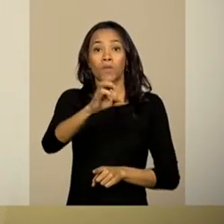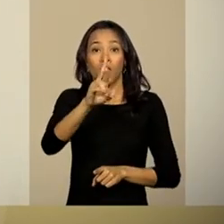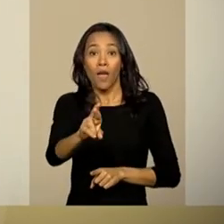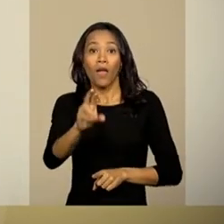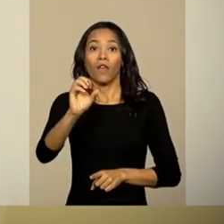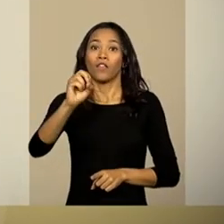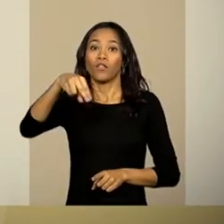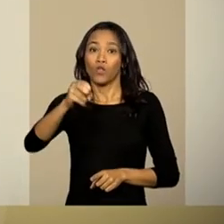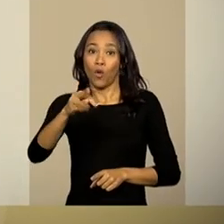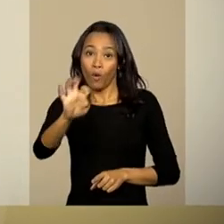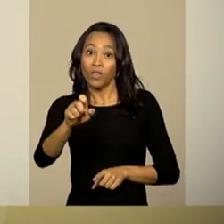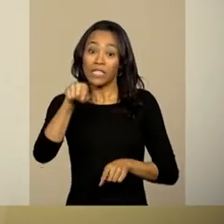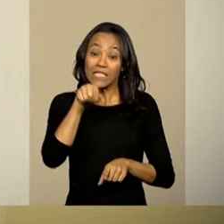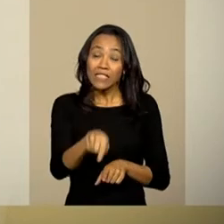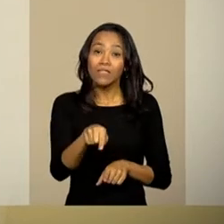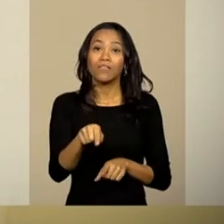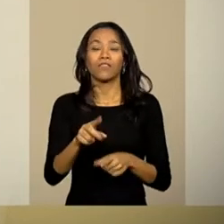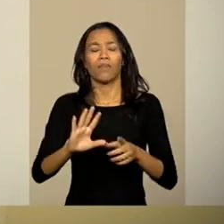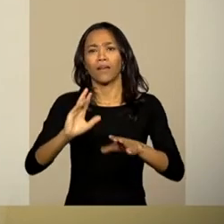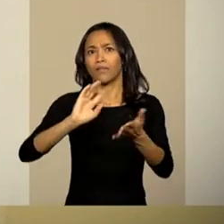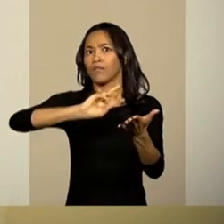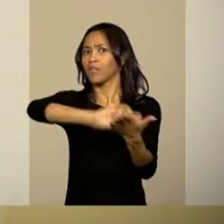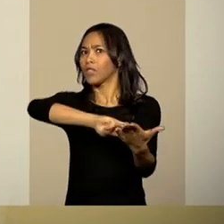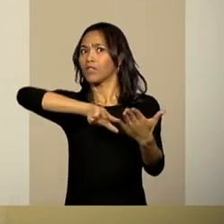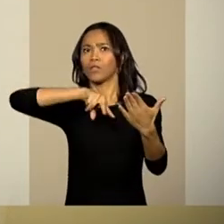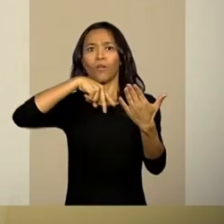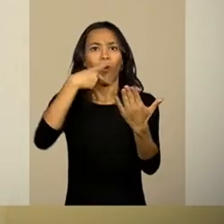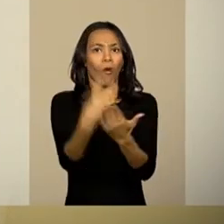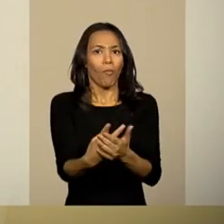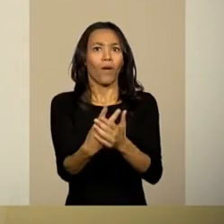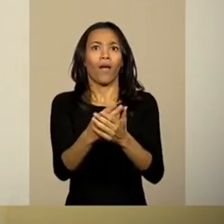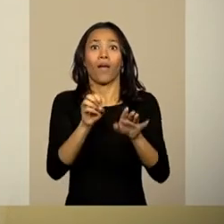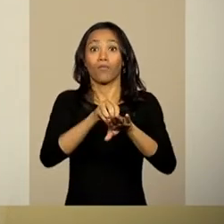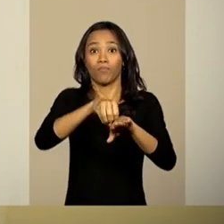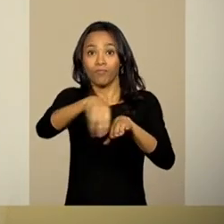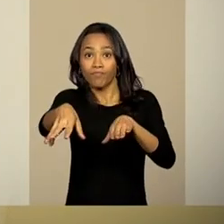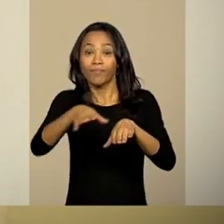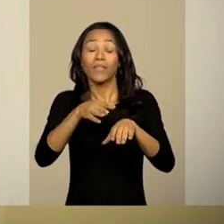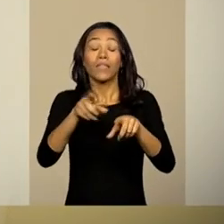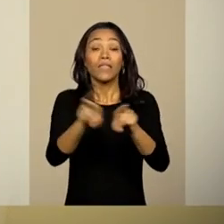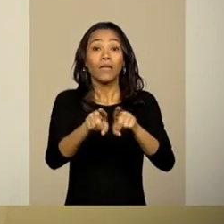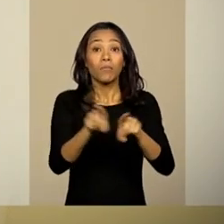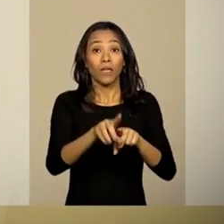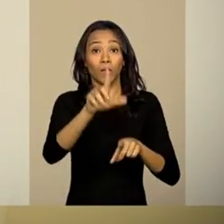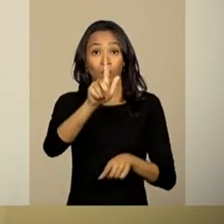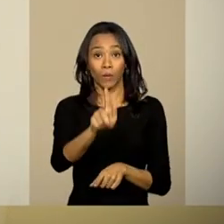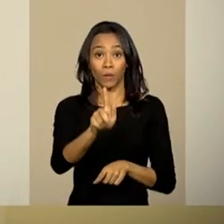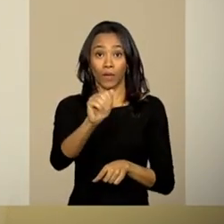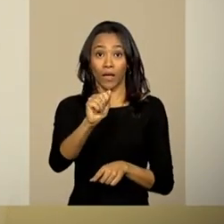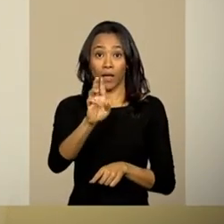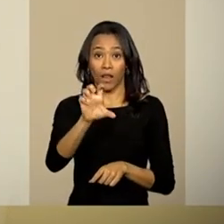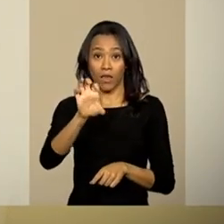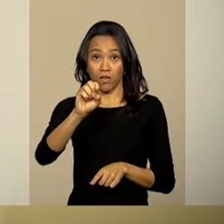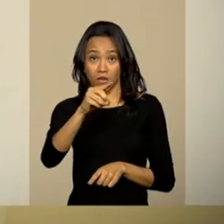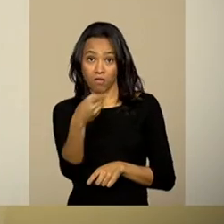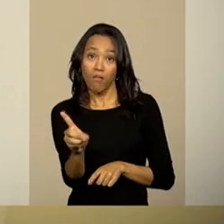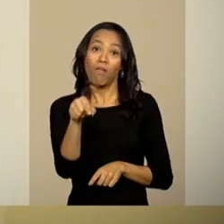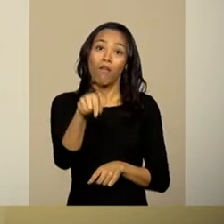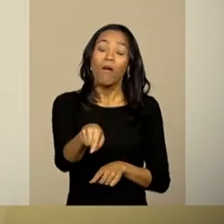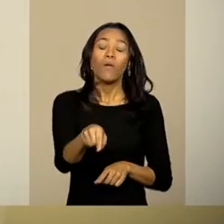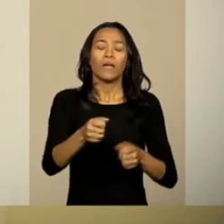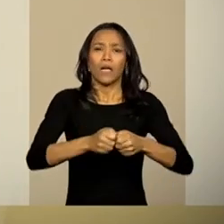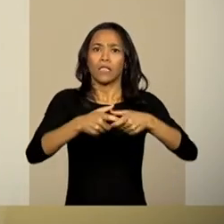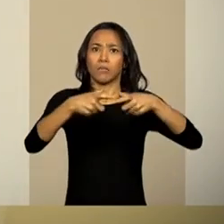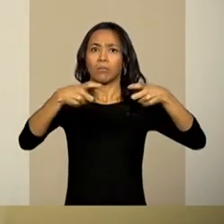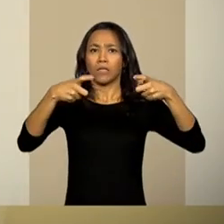Os piers permitirão mais que dobrar o número de pontes de embarque, Luciano. No Galeão, por exemplo, a reforma dos terminais e a